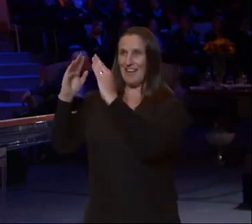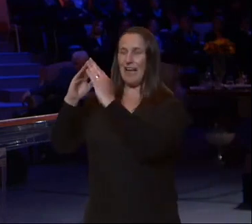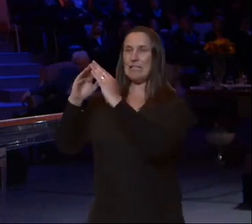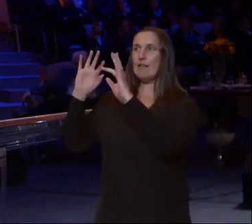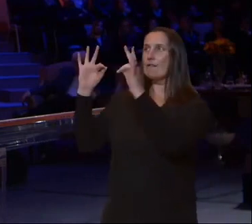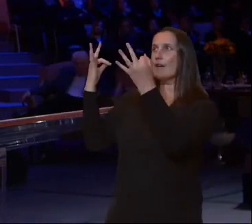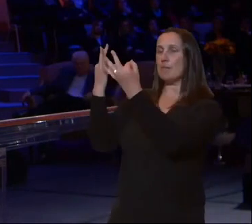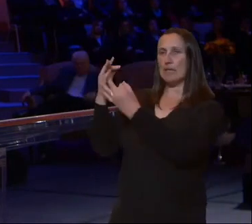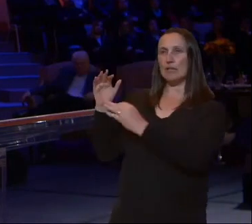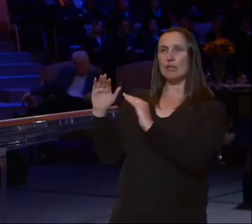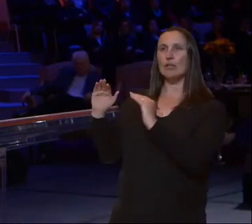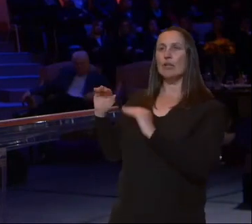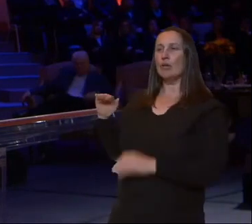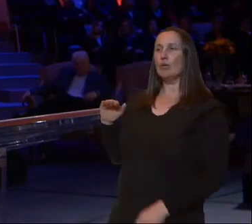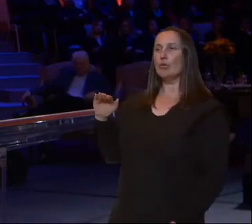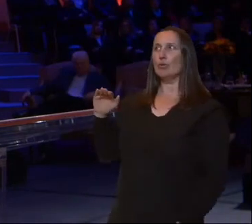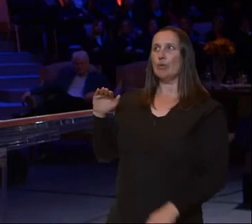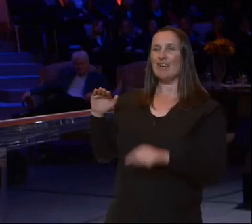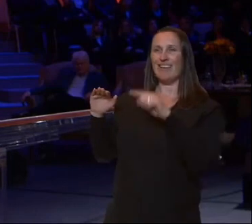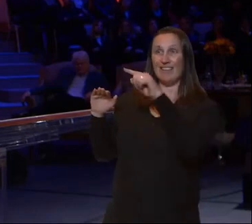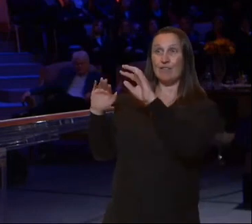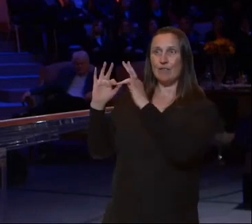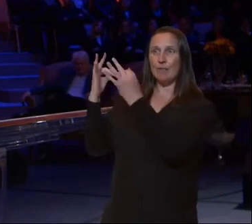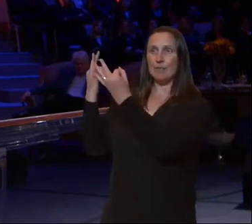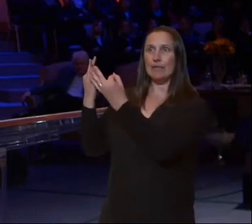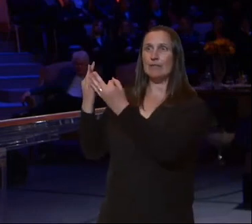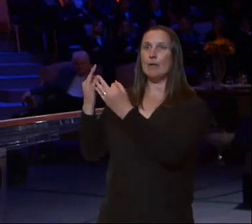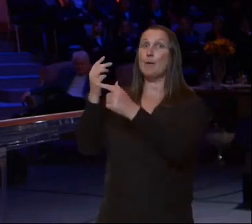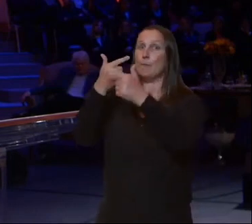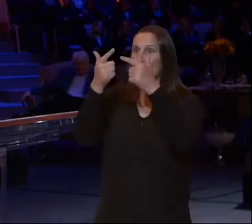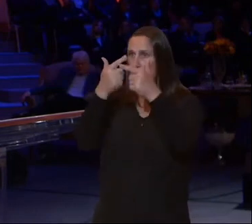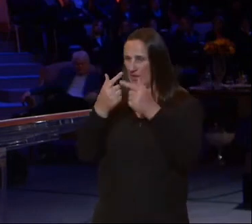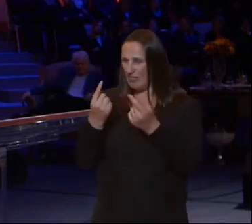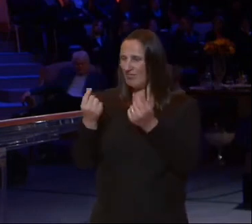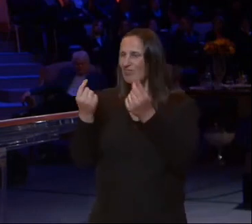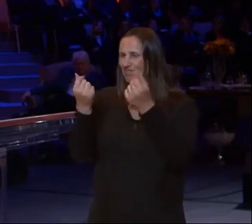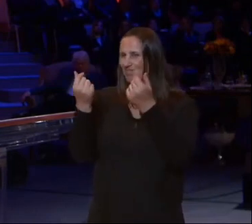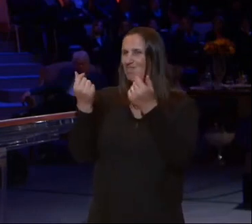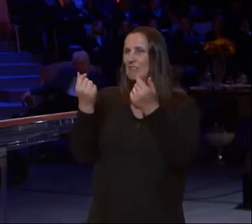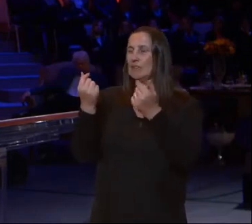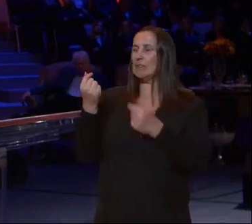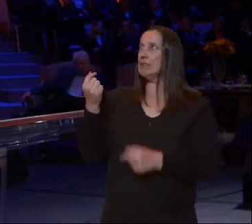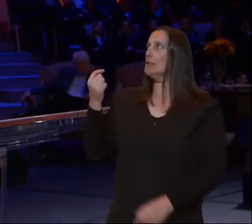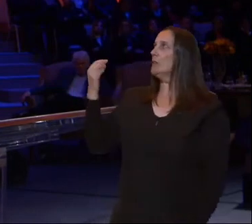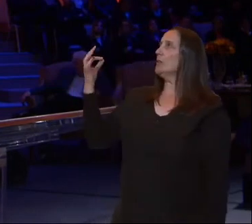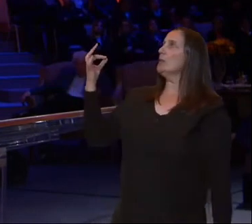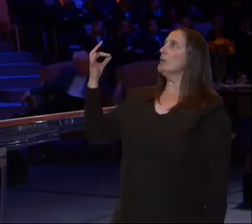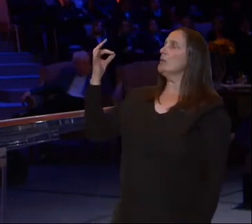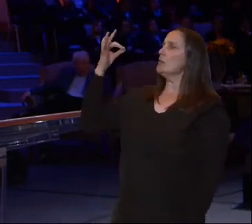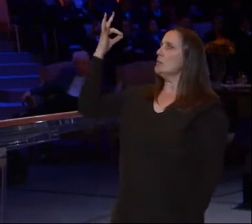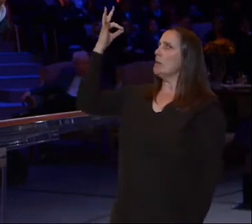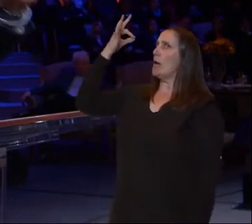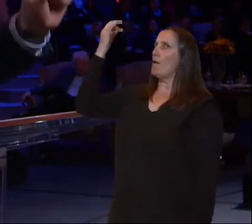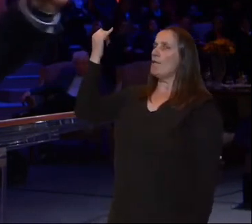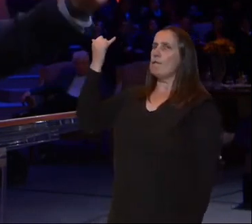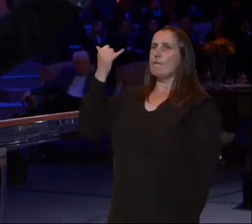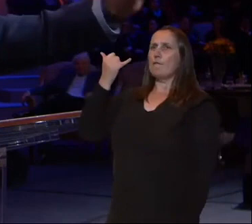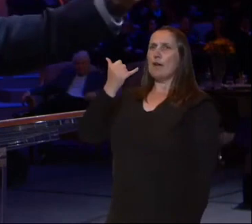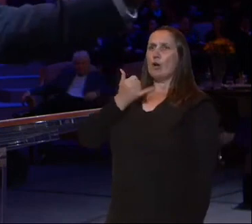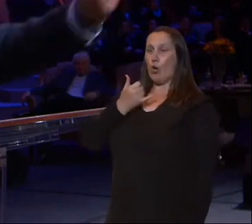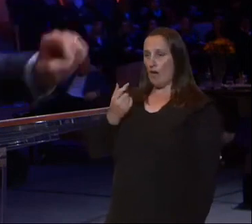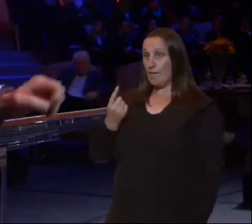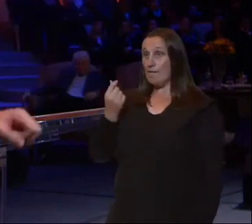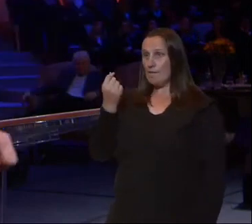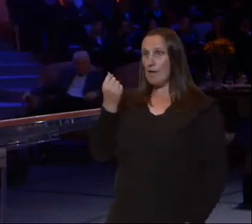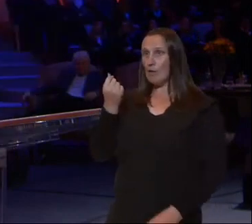E eles estavam passando por crise, por necessidades. E o Espírito Santo me incomodou fortemente para dar um determinado